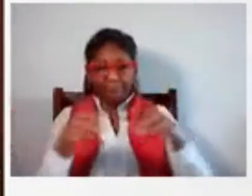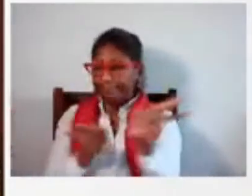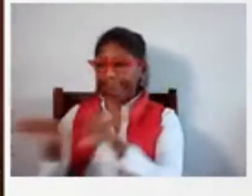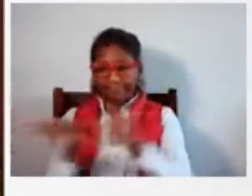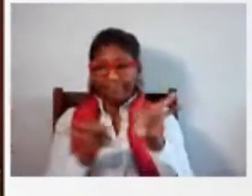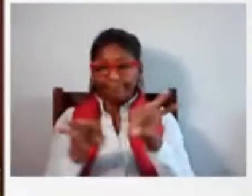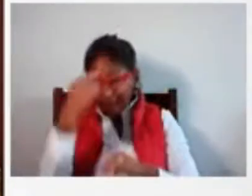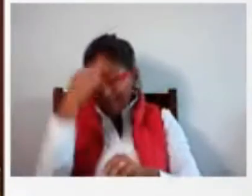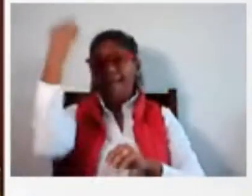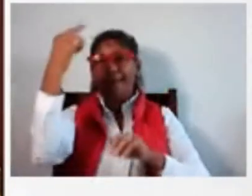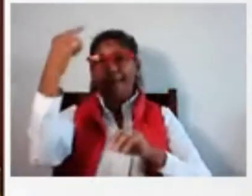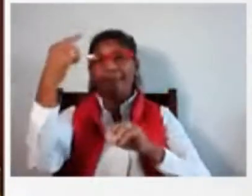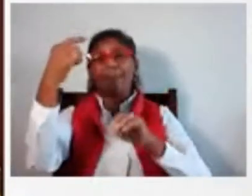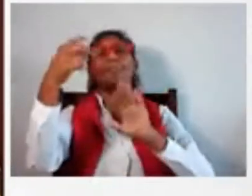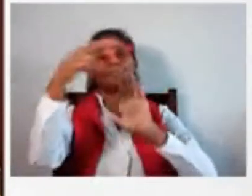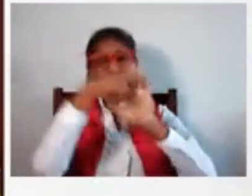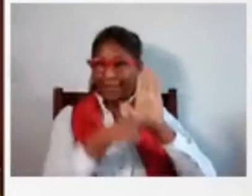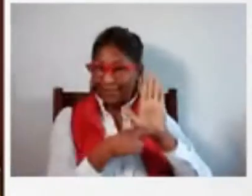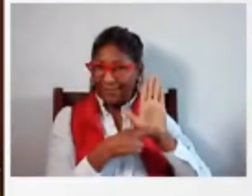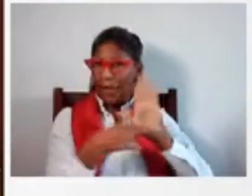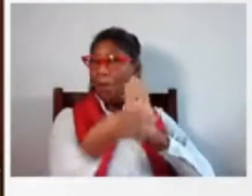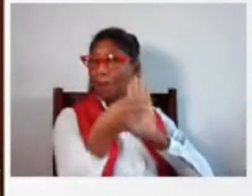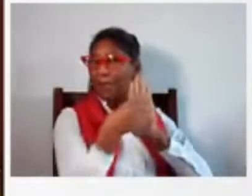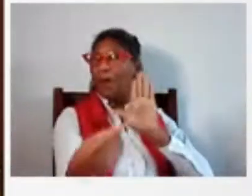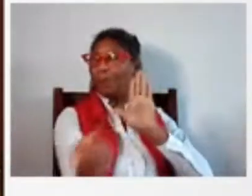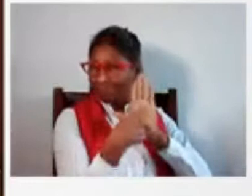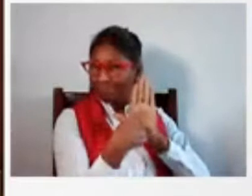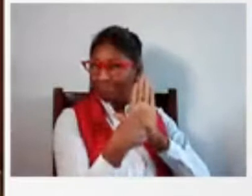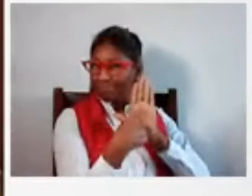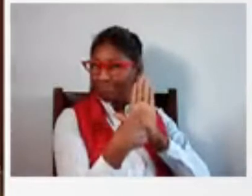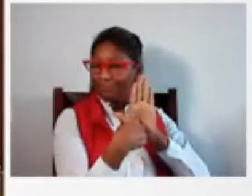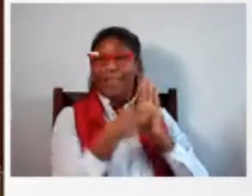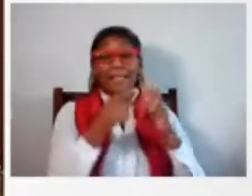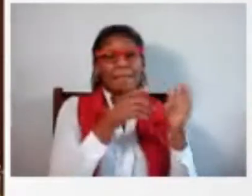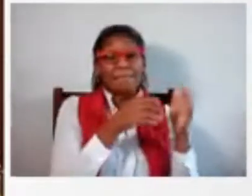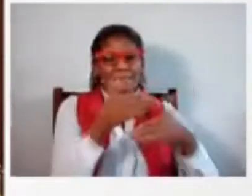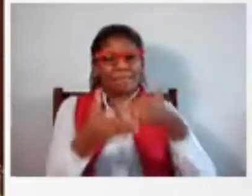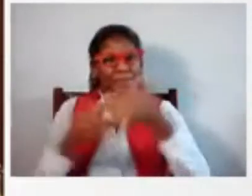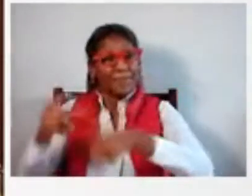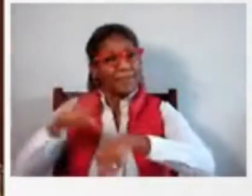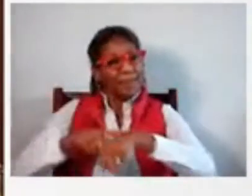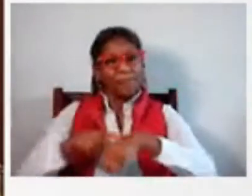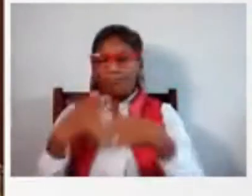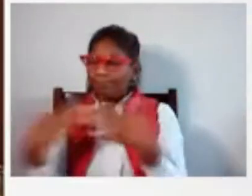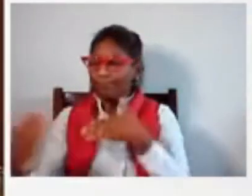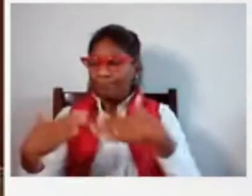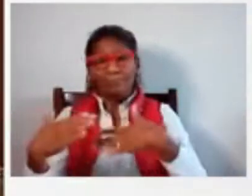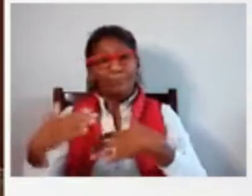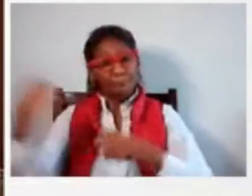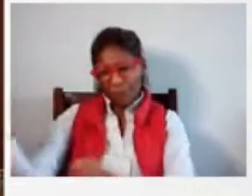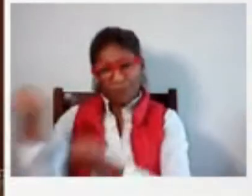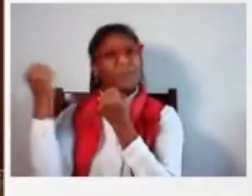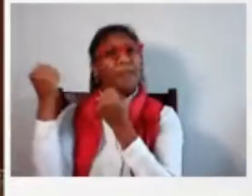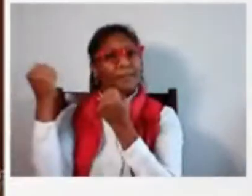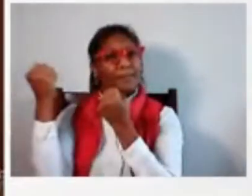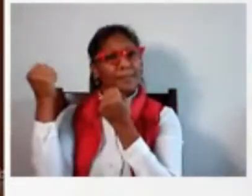a ideia toda para formatar este modelo. Então, esse processo de ponderação e de diálogo, ele fortalece o nosso modelo,